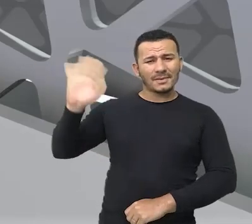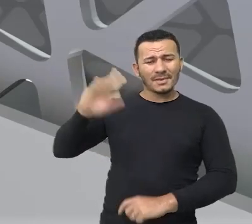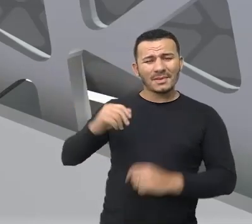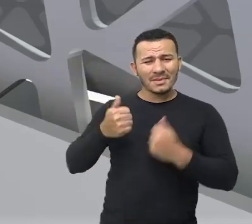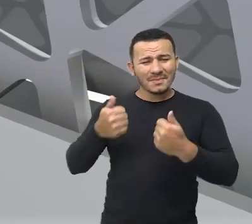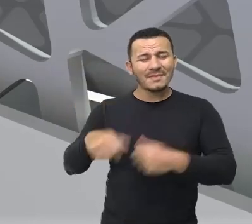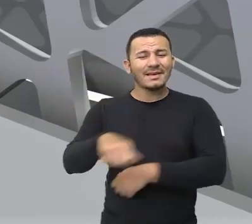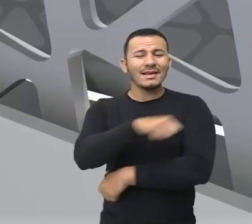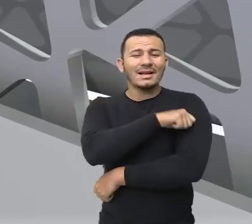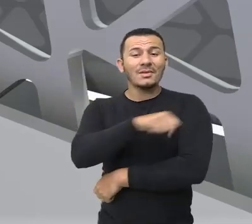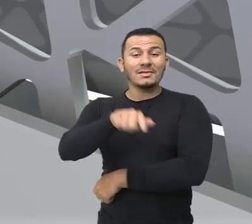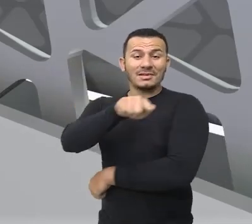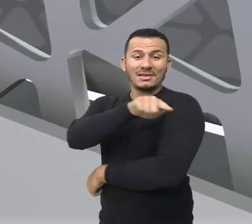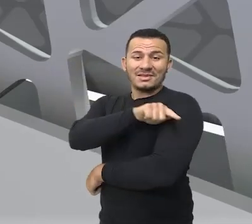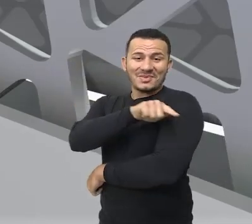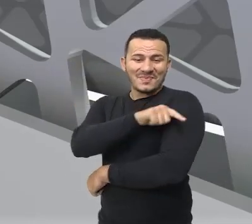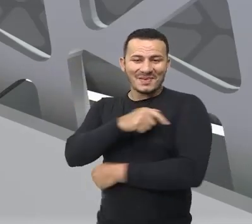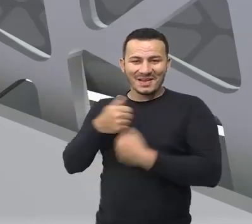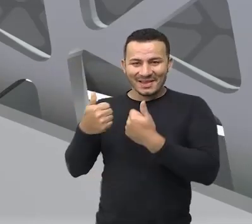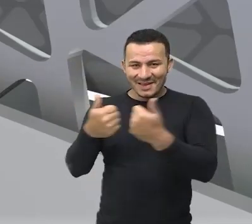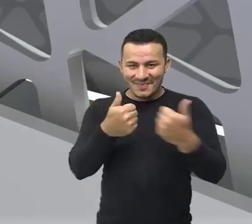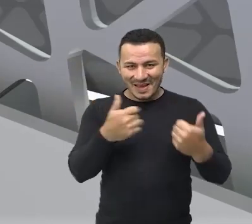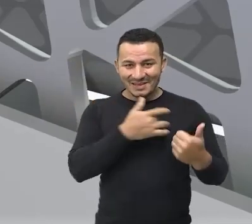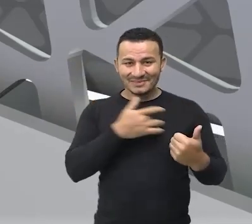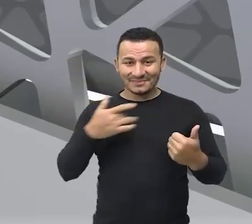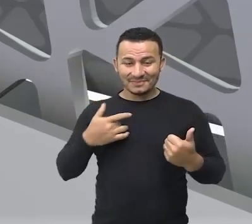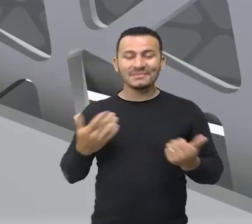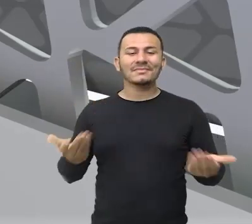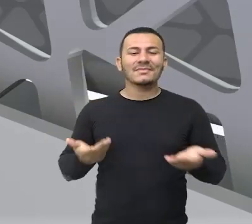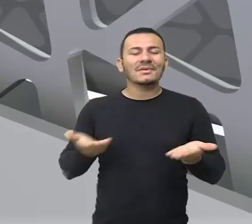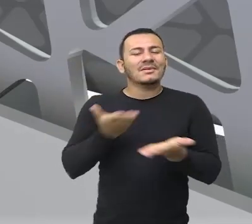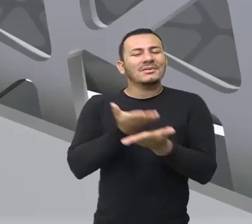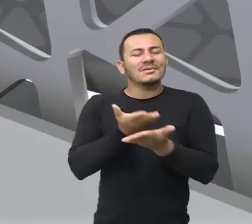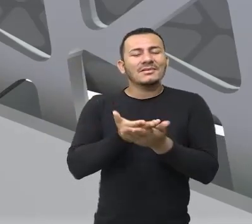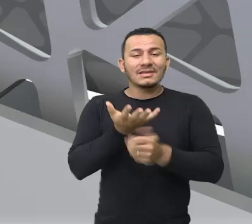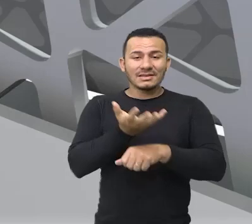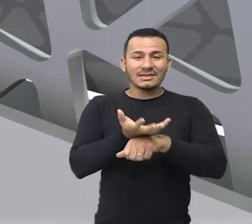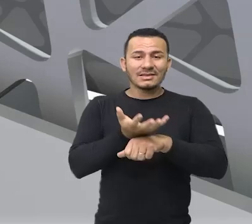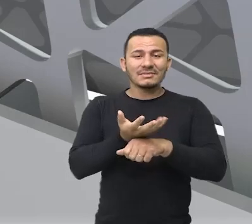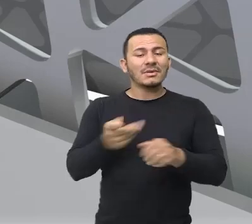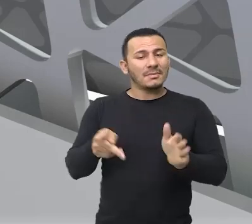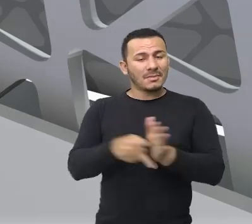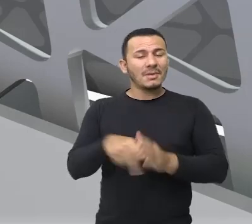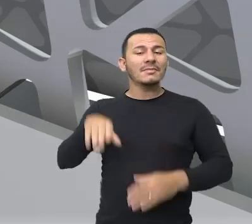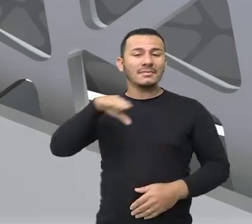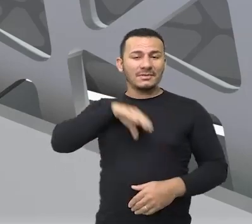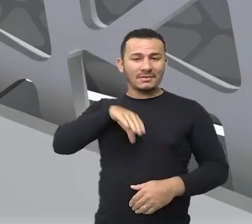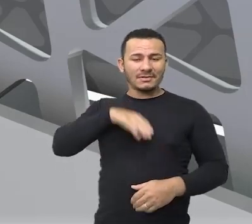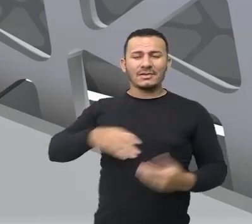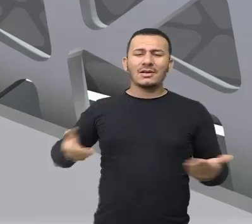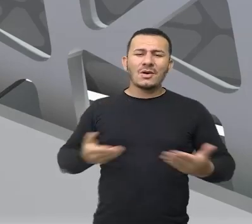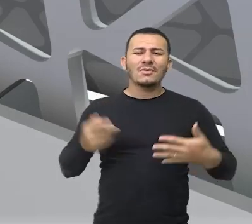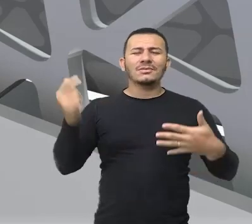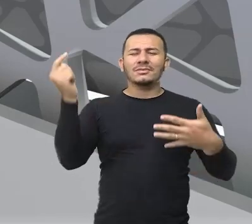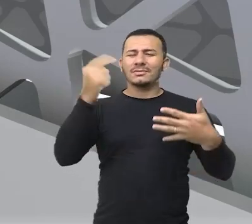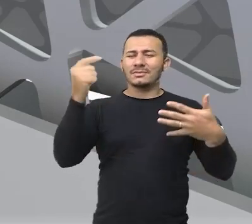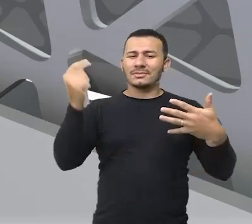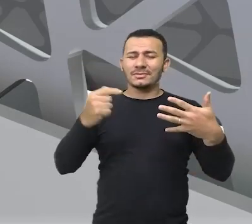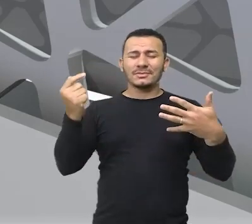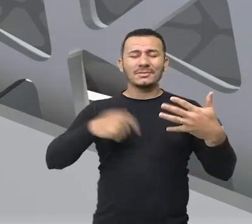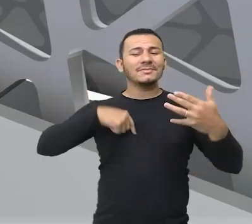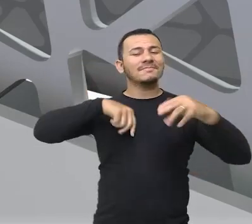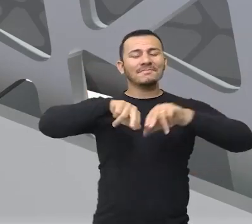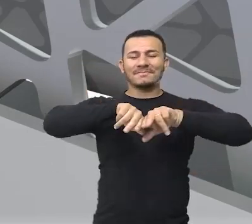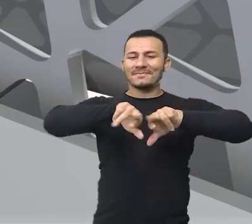pessoal do 7º ano, tudo bem com vocês? Nesta aula de língua portuguesa, a gente vai ter bastante